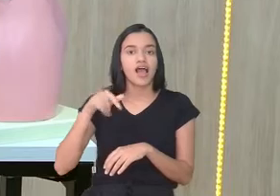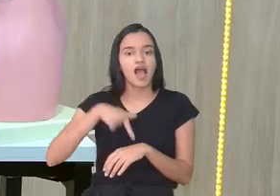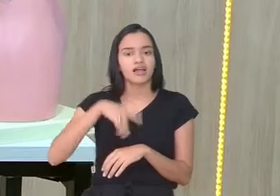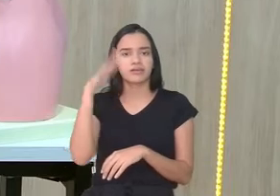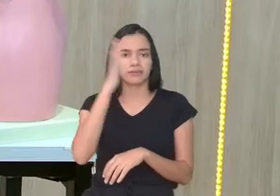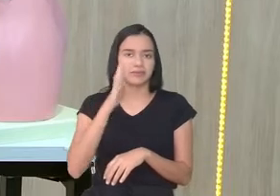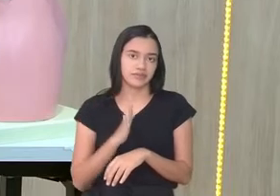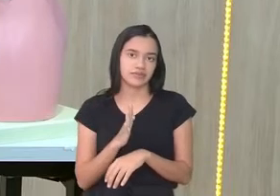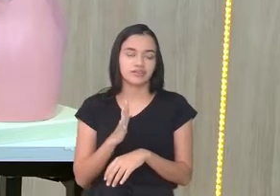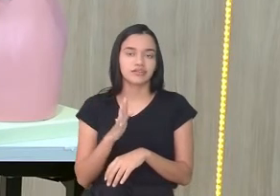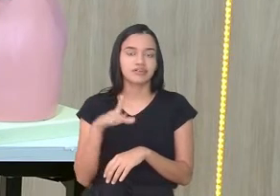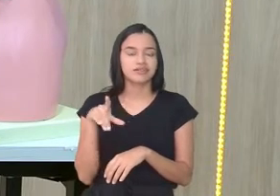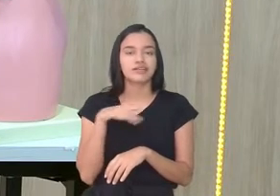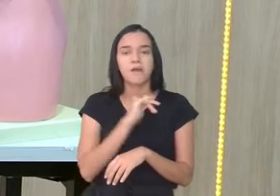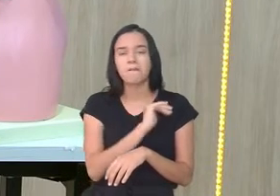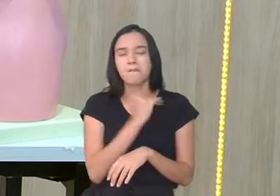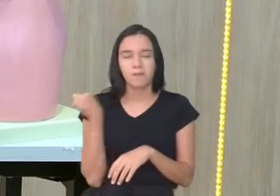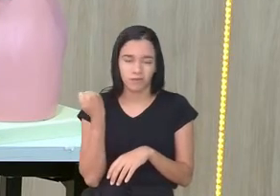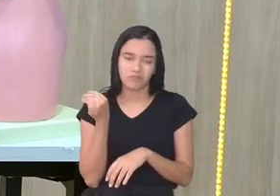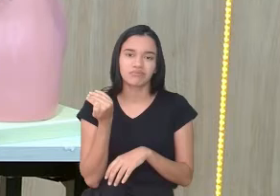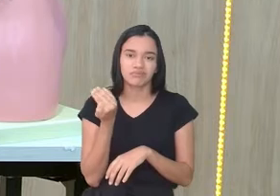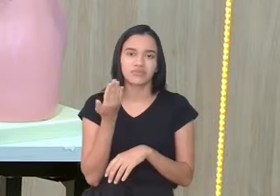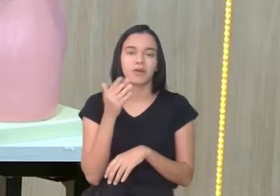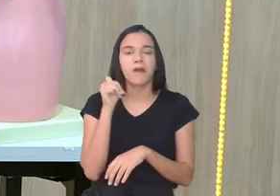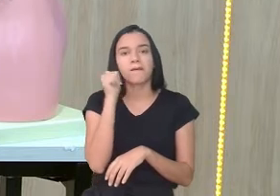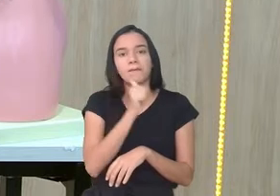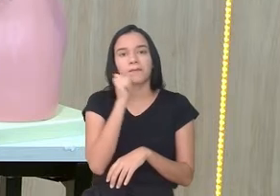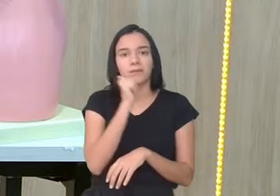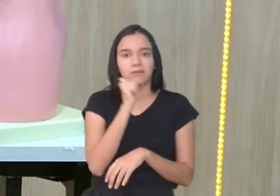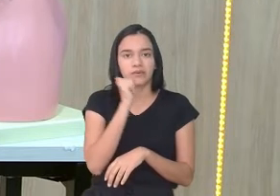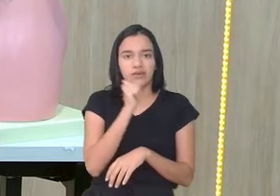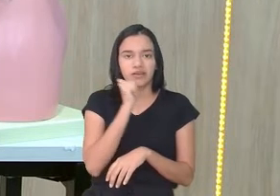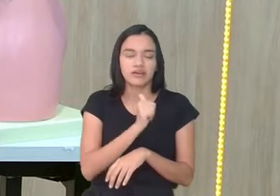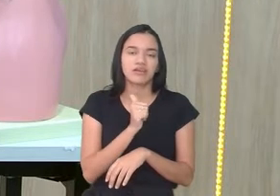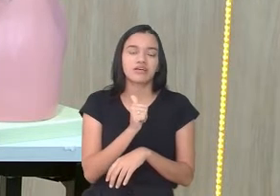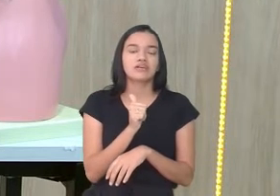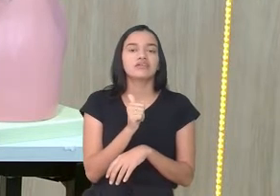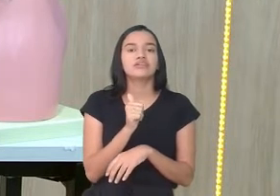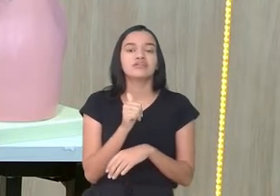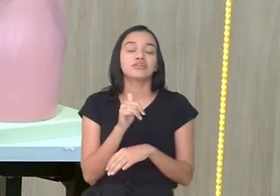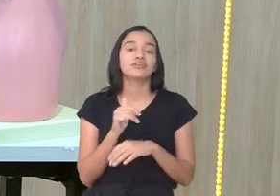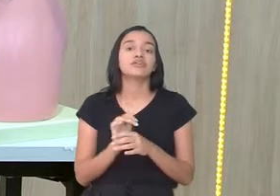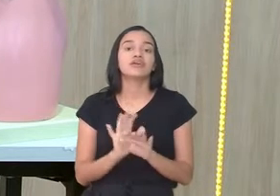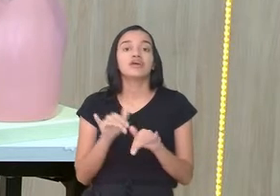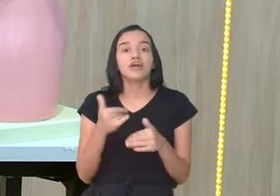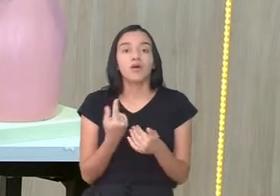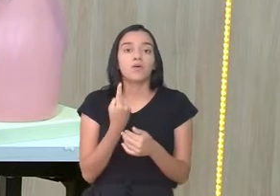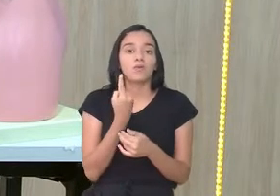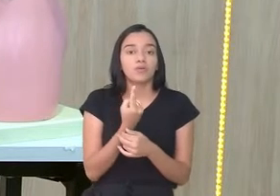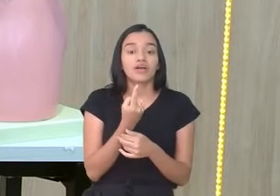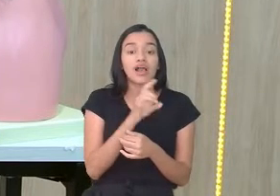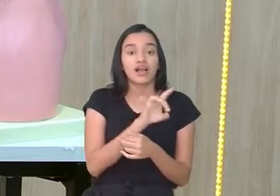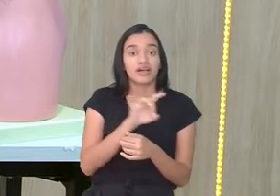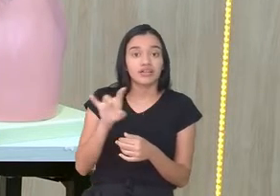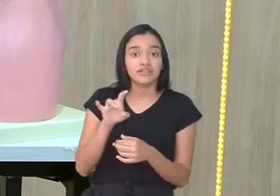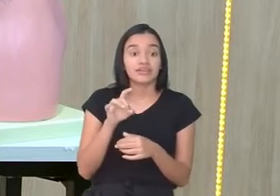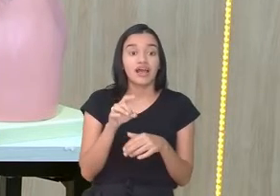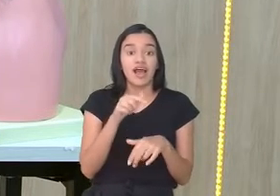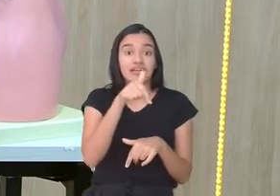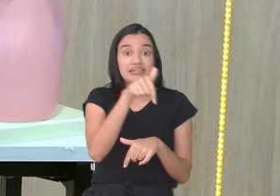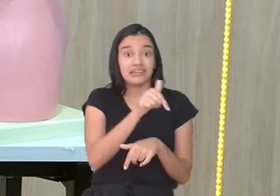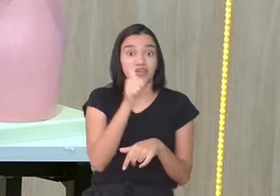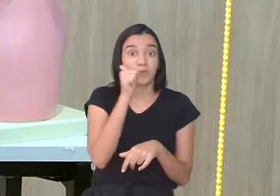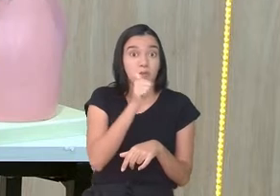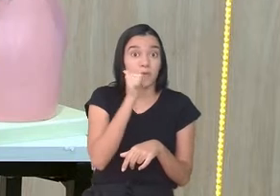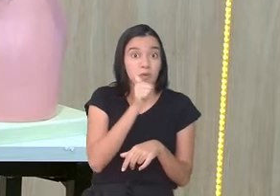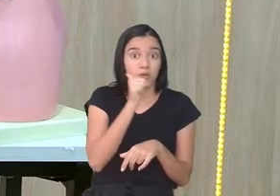um dos países que mais morrem mulheres através de feminicídio, né? 1 em cada 7 mulheres